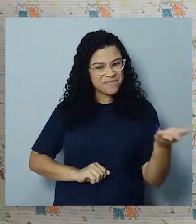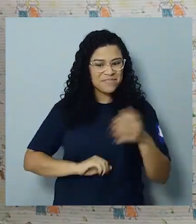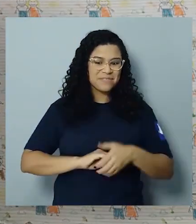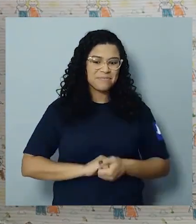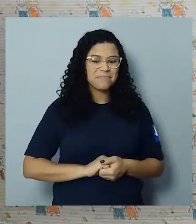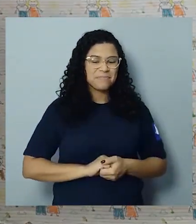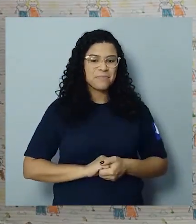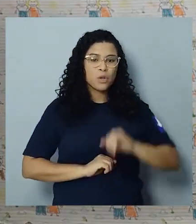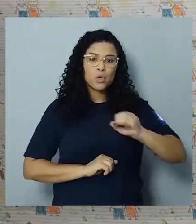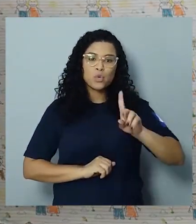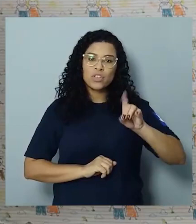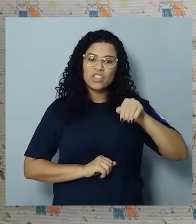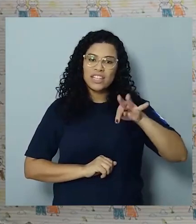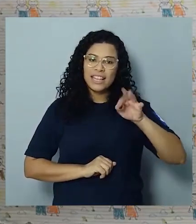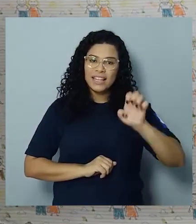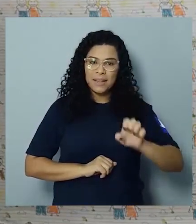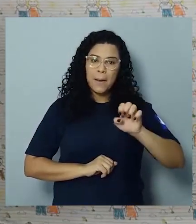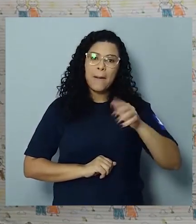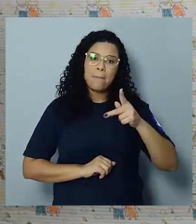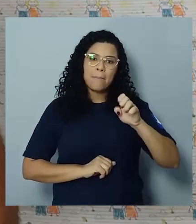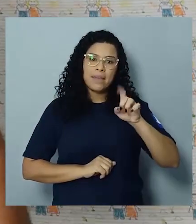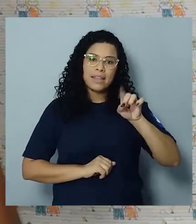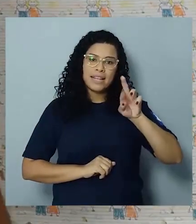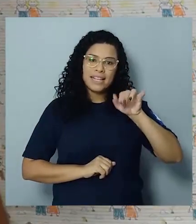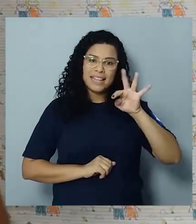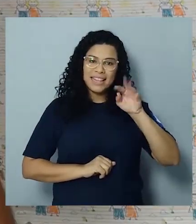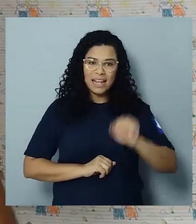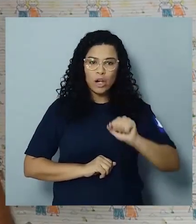apresentar Pedro Julião